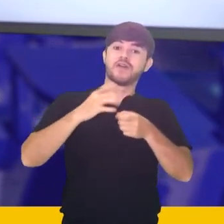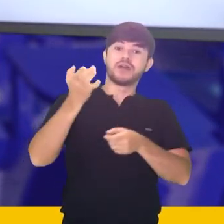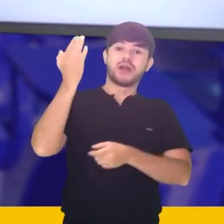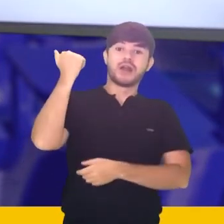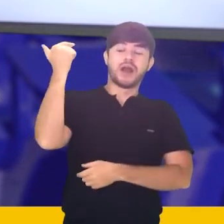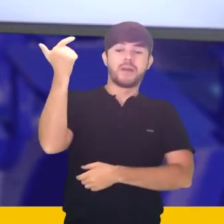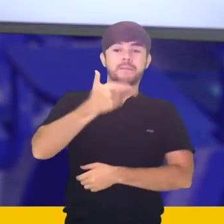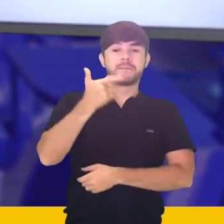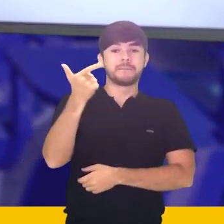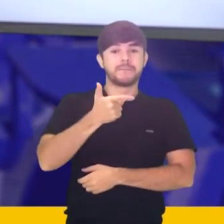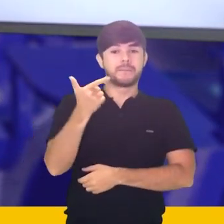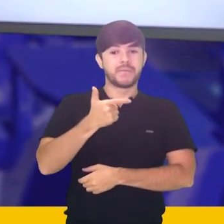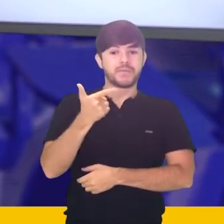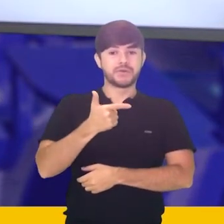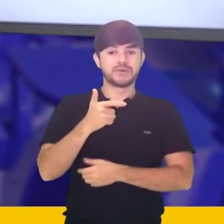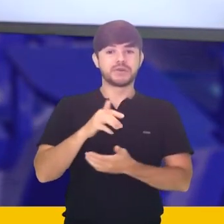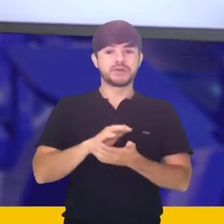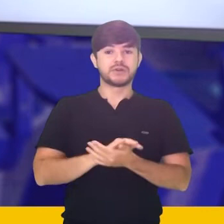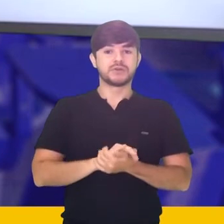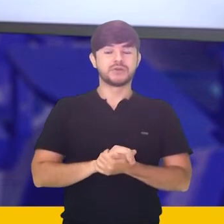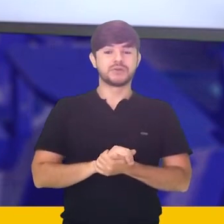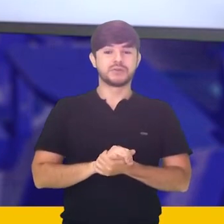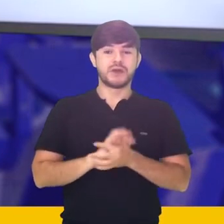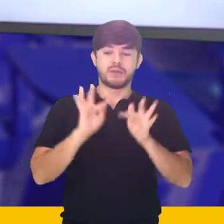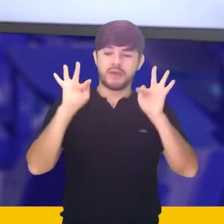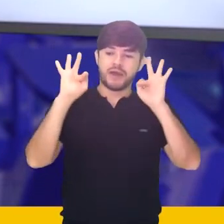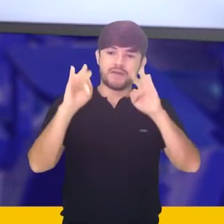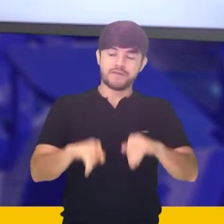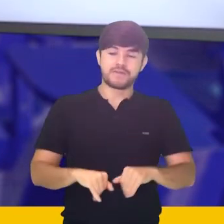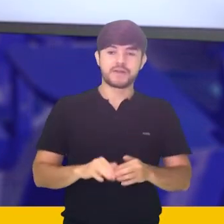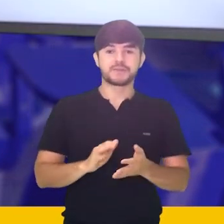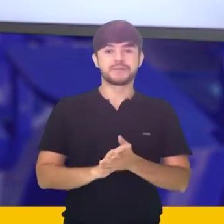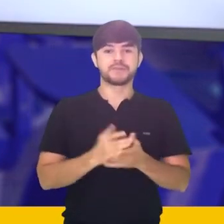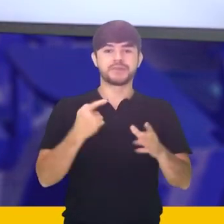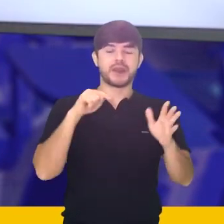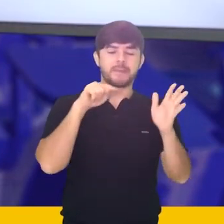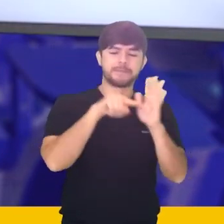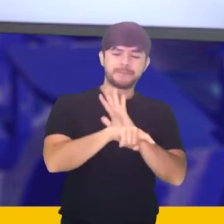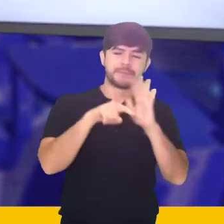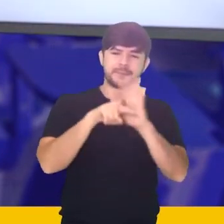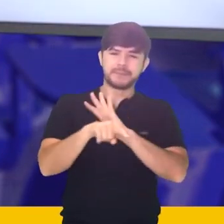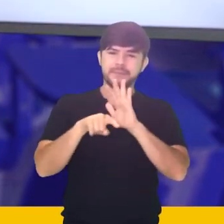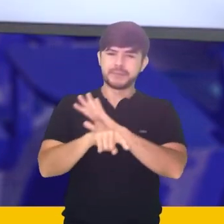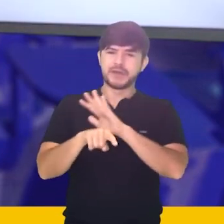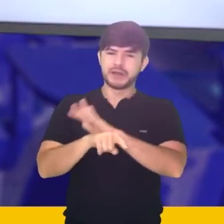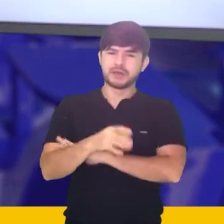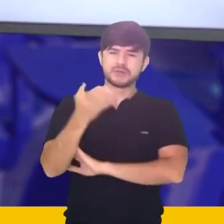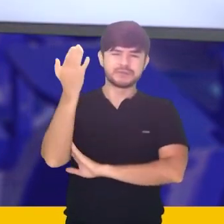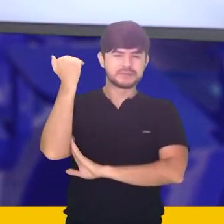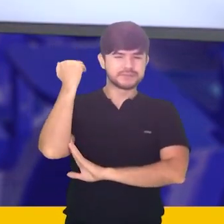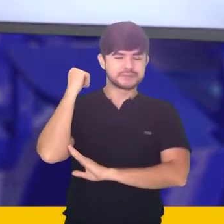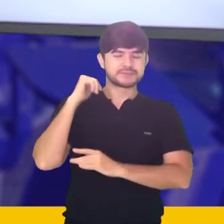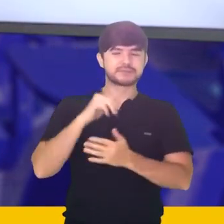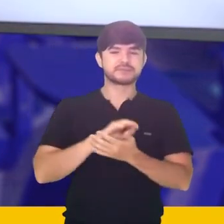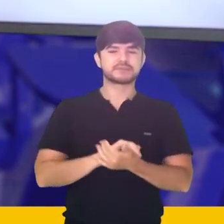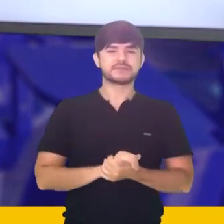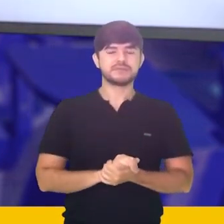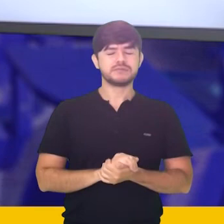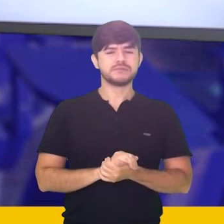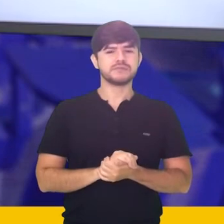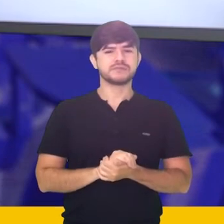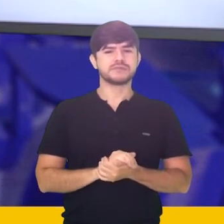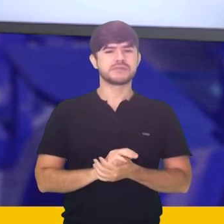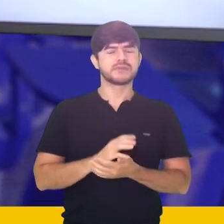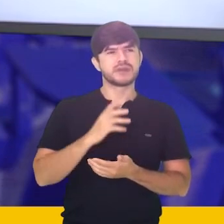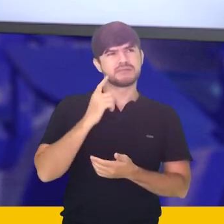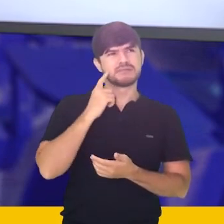segundo passo, só para fechar aquelas perguntas de reflexão lá do começo, né?